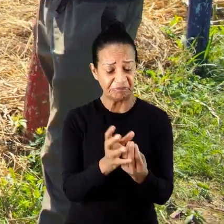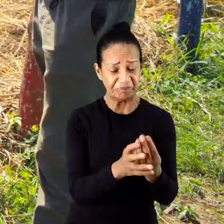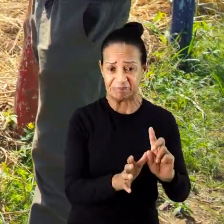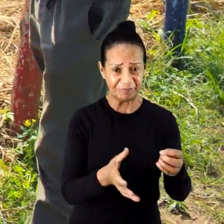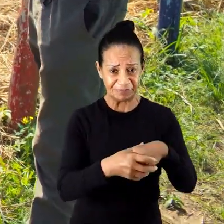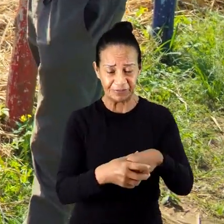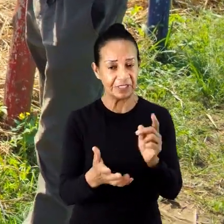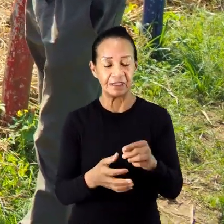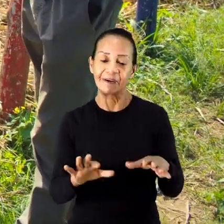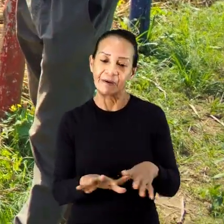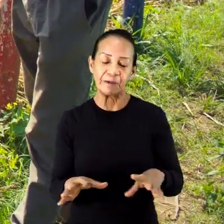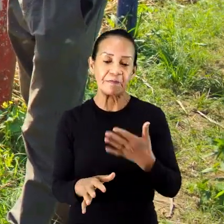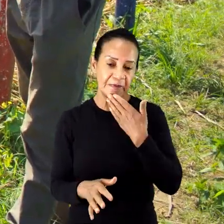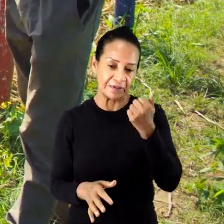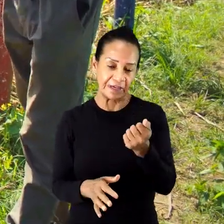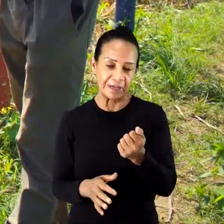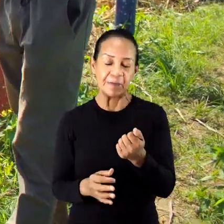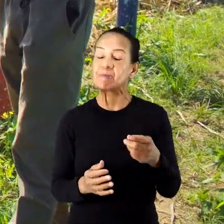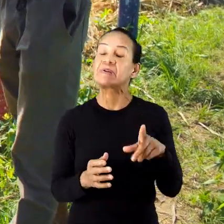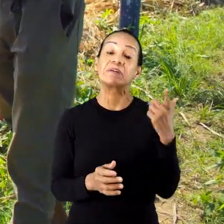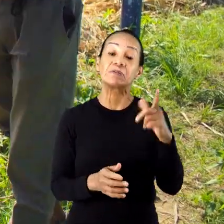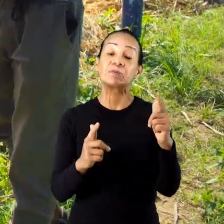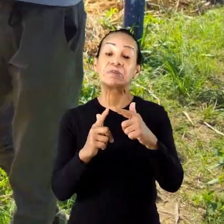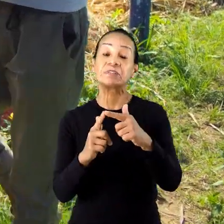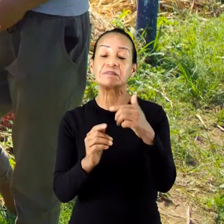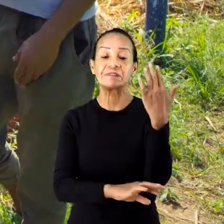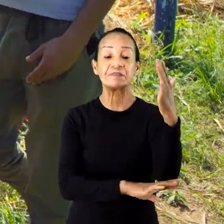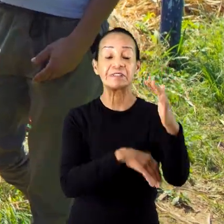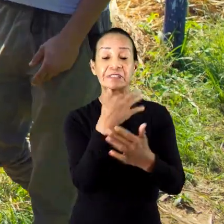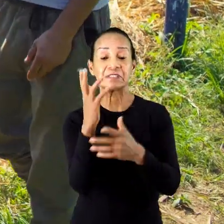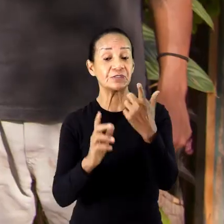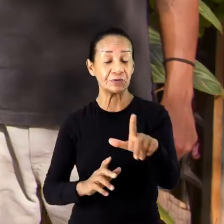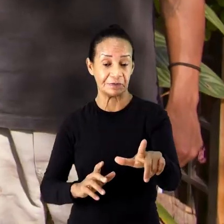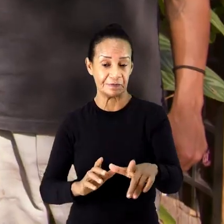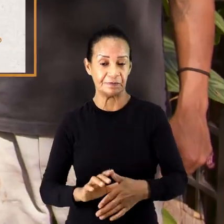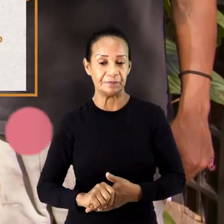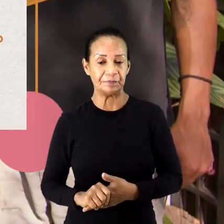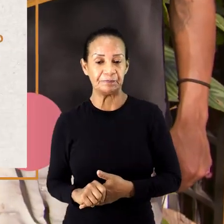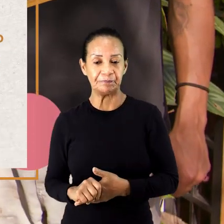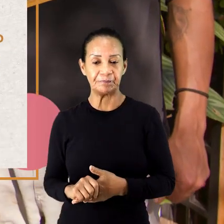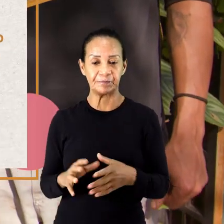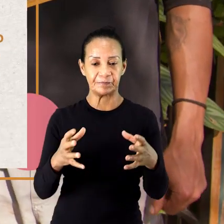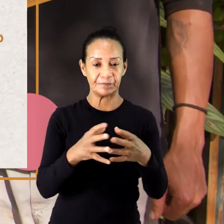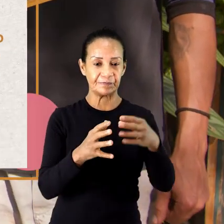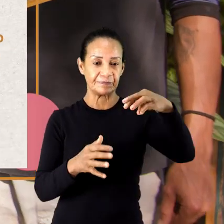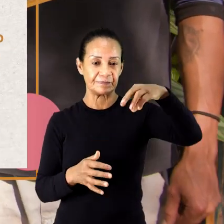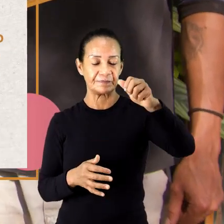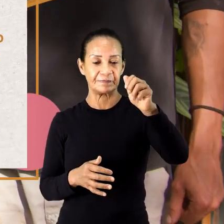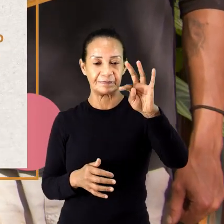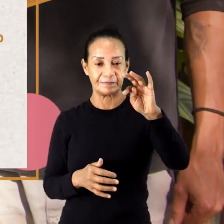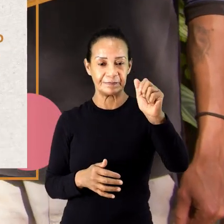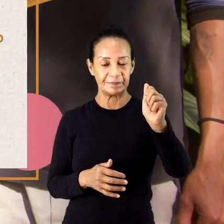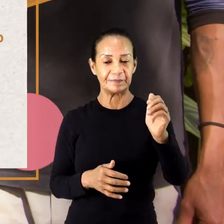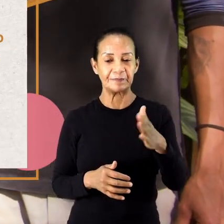vem produzindo esse solo para poder fazer o reflorestamento, que é o nosso grande objetivo. O Grupo da Mata é um coletivo de articulação